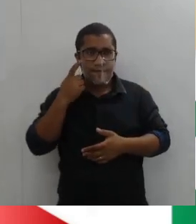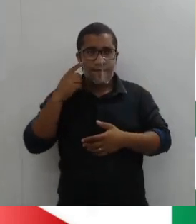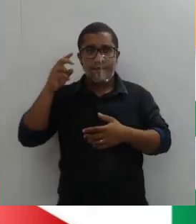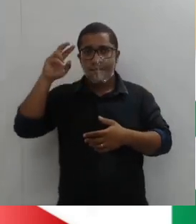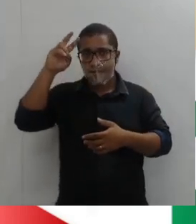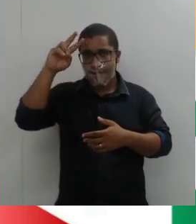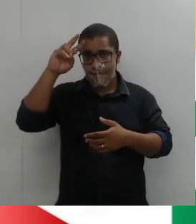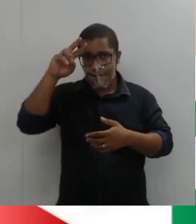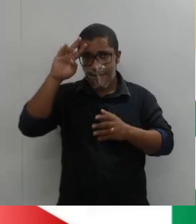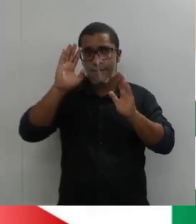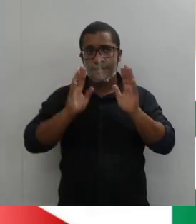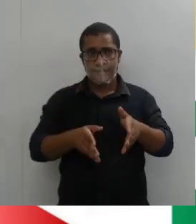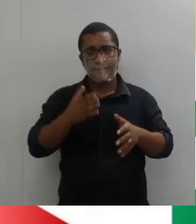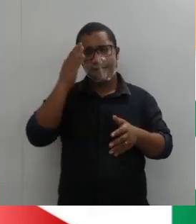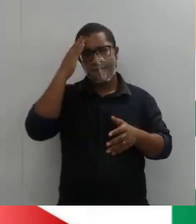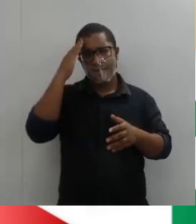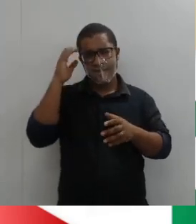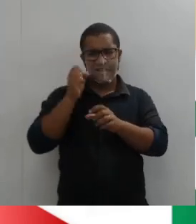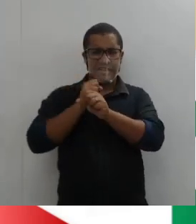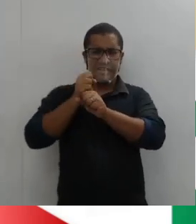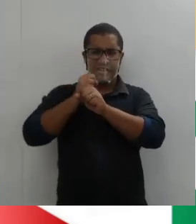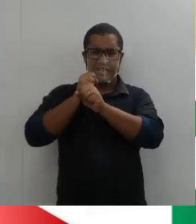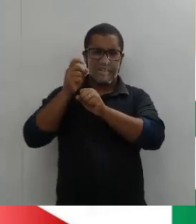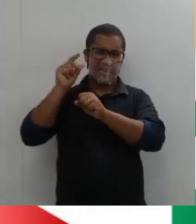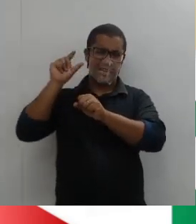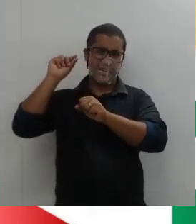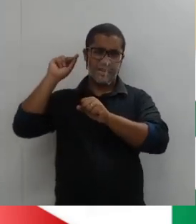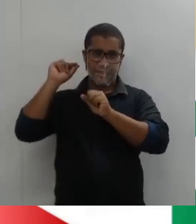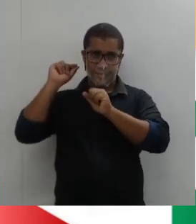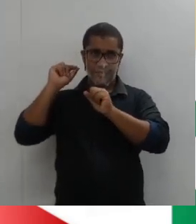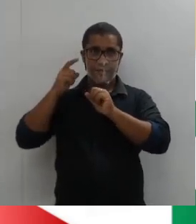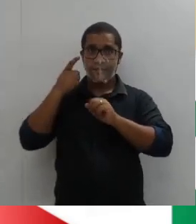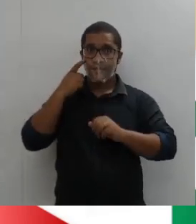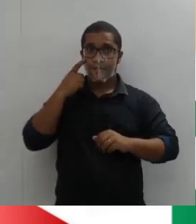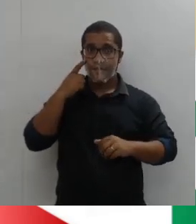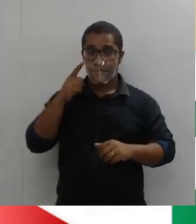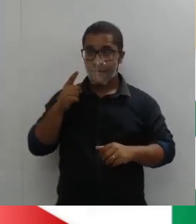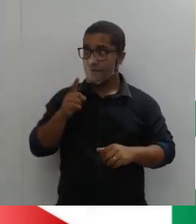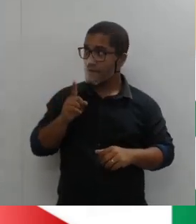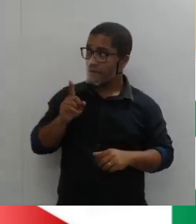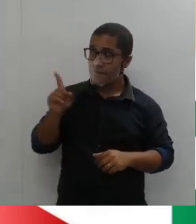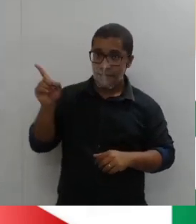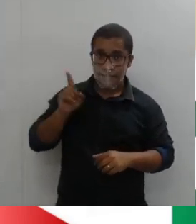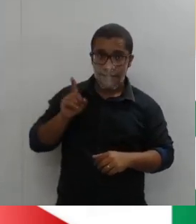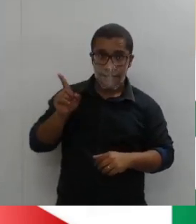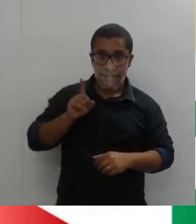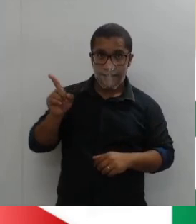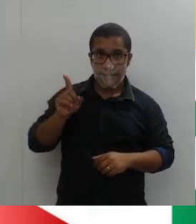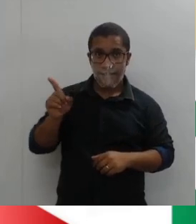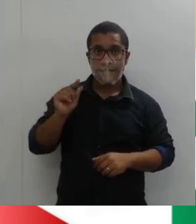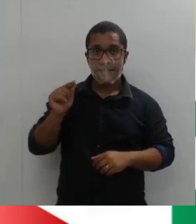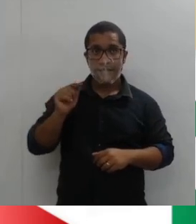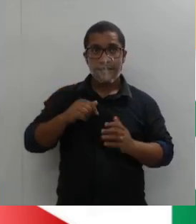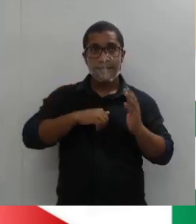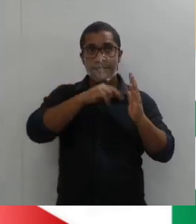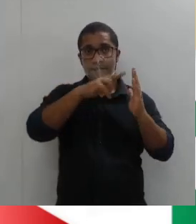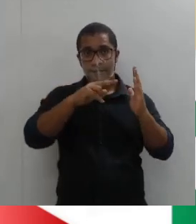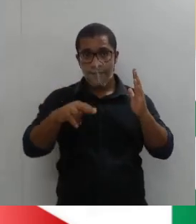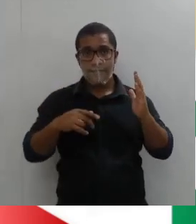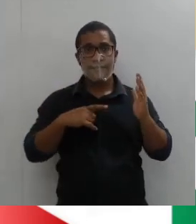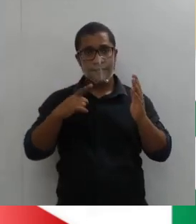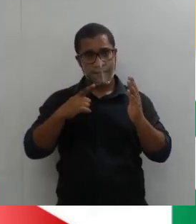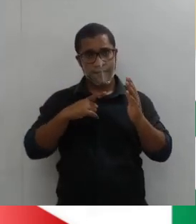historicidade, sabe que já foi bem antigo. A imagem que aparece para vocês agora na tela é justamente uma pintura de Sir